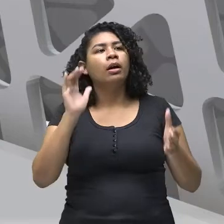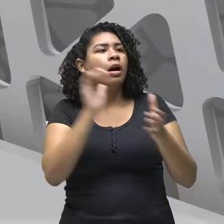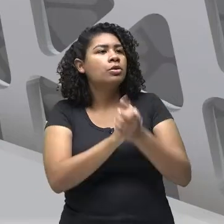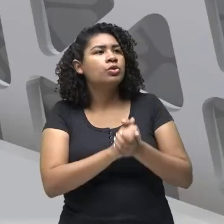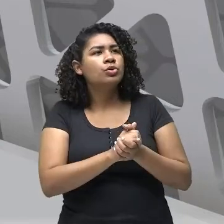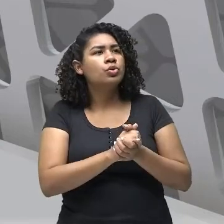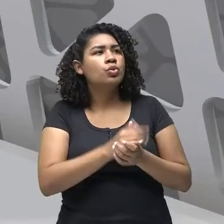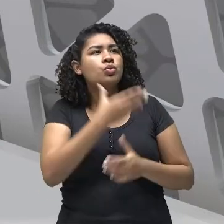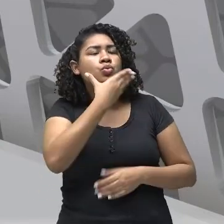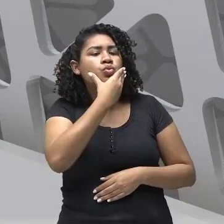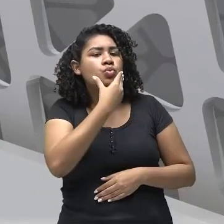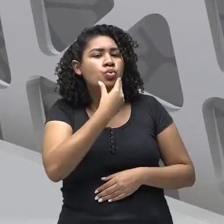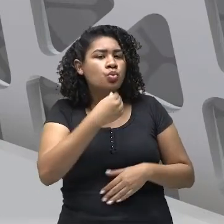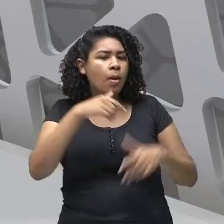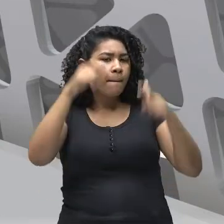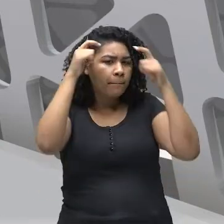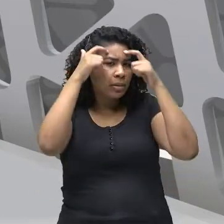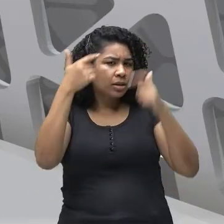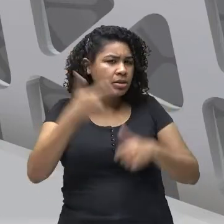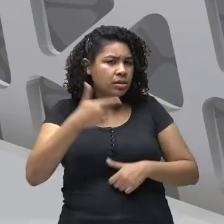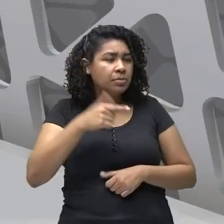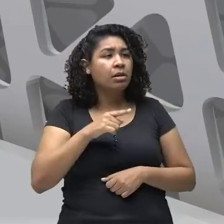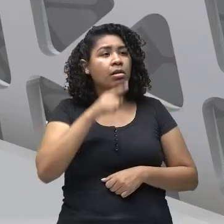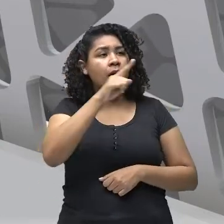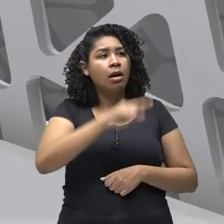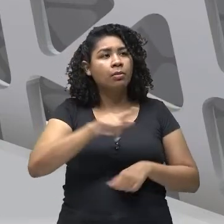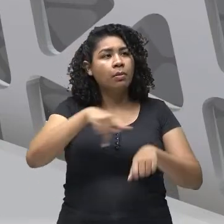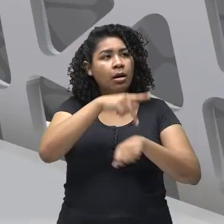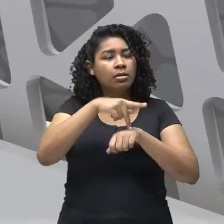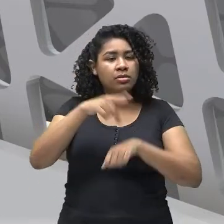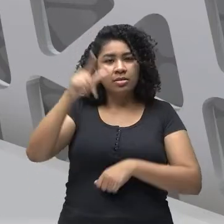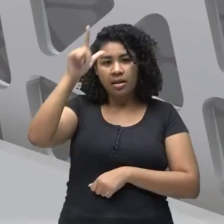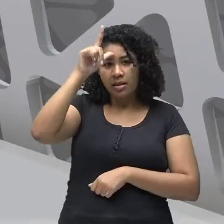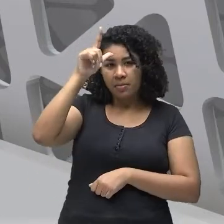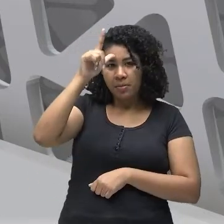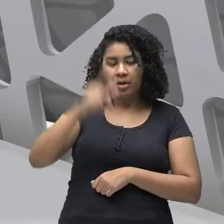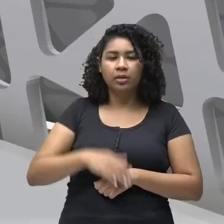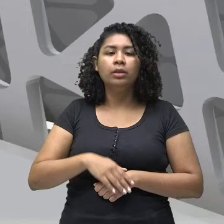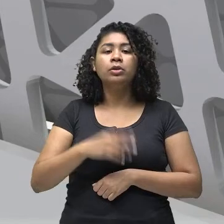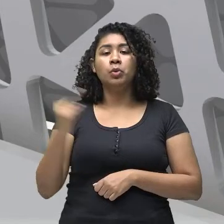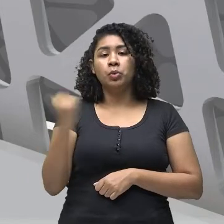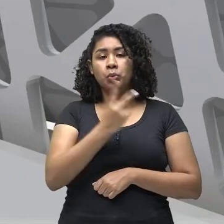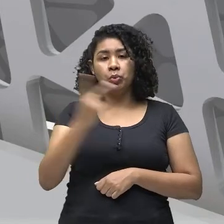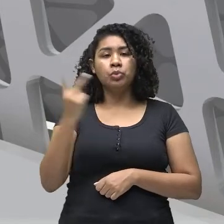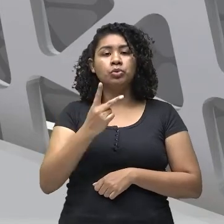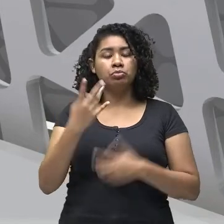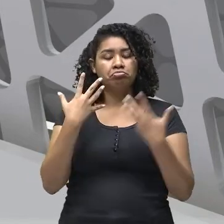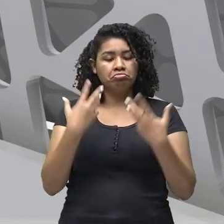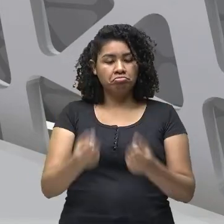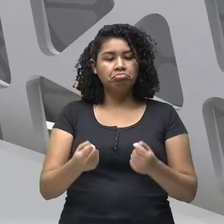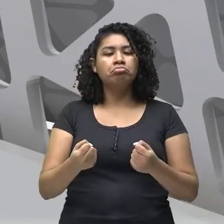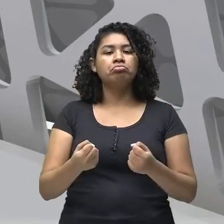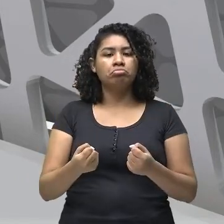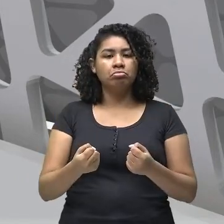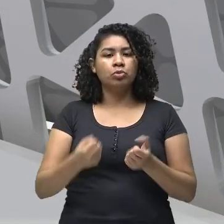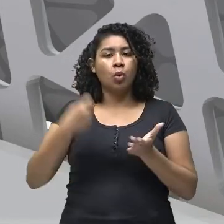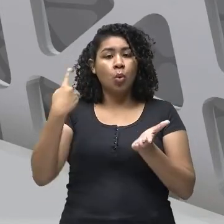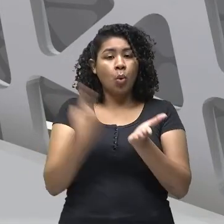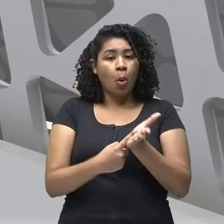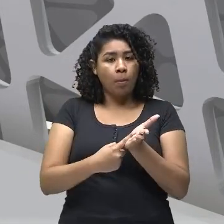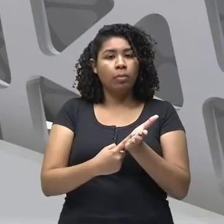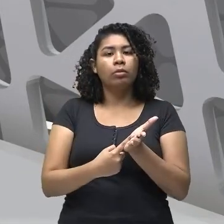do reino da Alemanha. Então eles vão fazer ali, formar um laço político, um laço